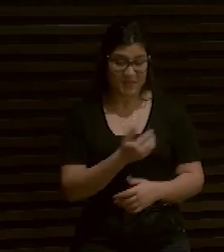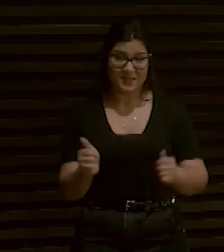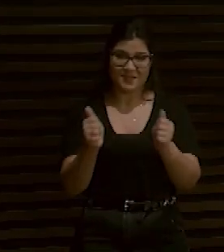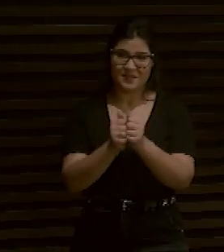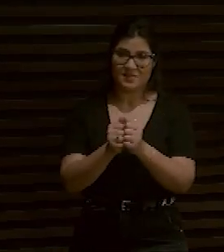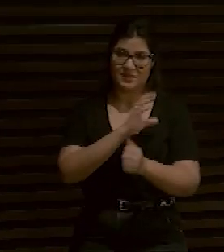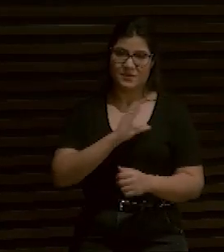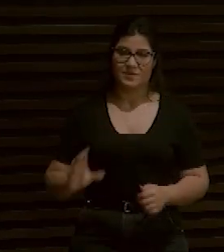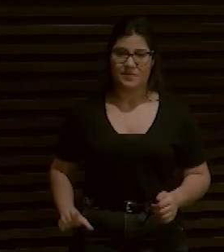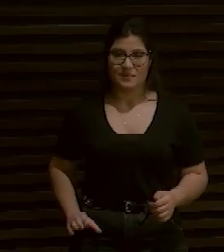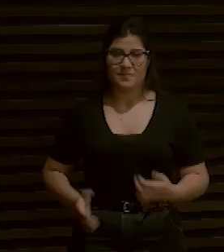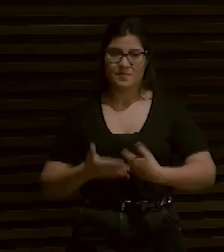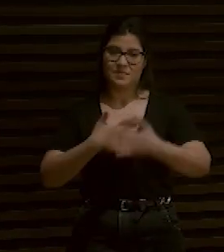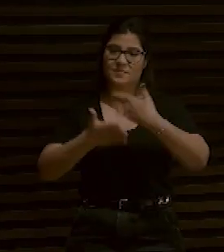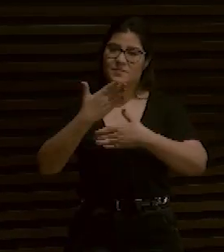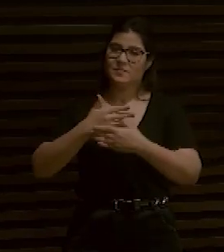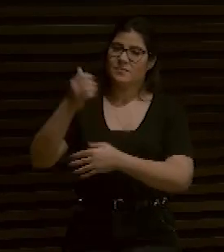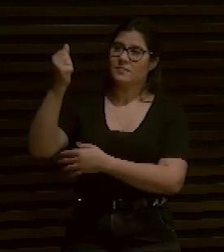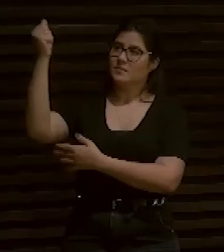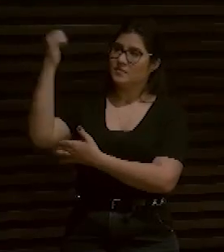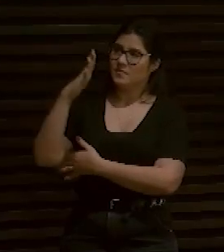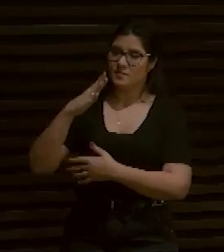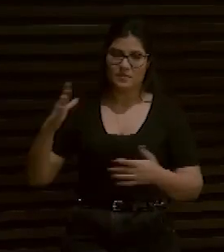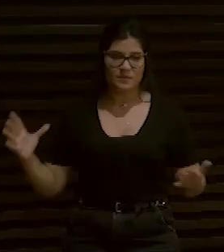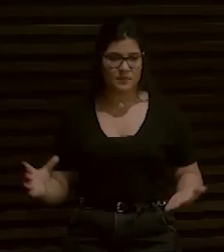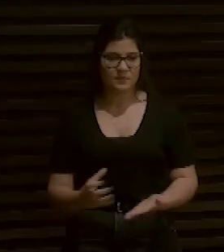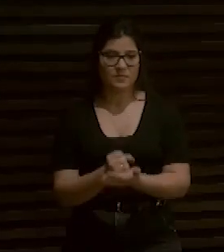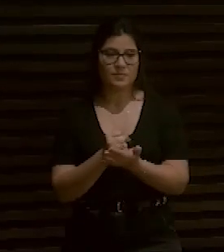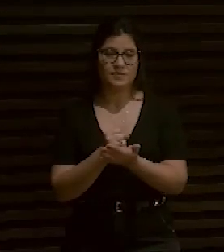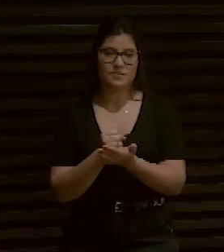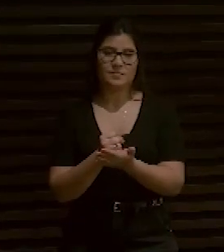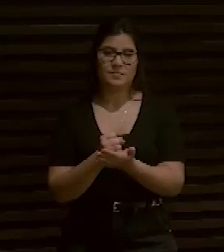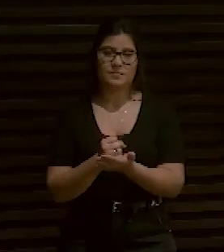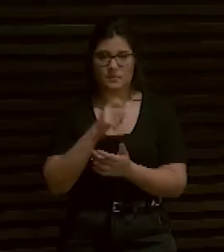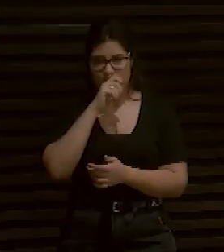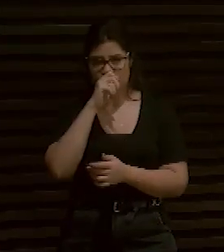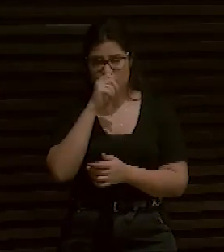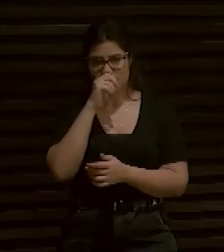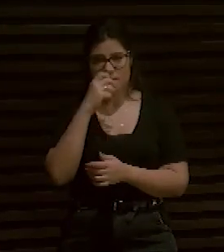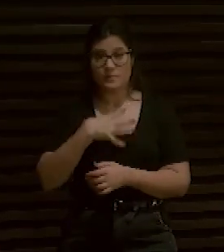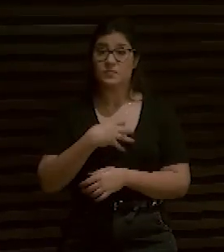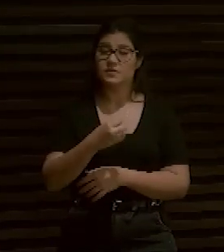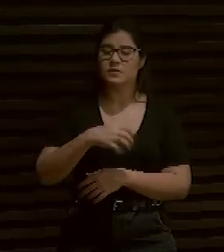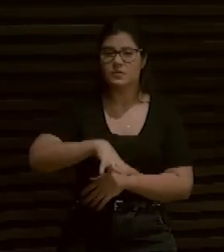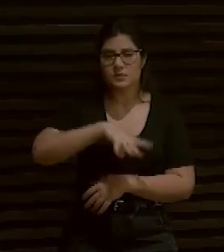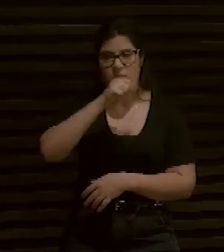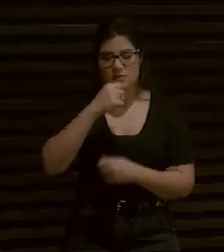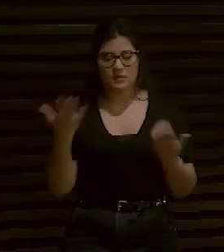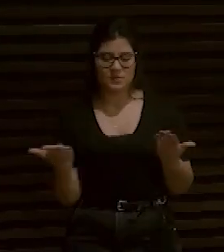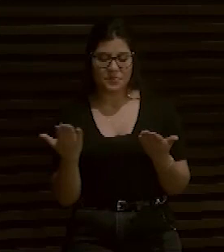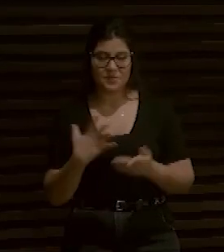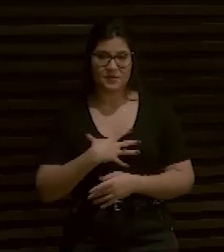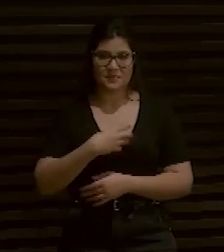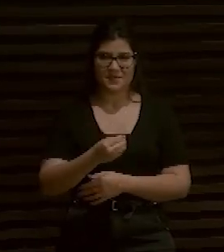juntamente com Cristo, pela graça sois salvos. De filhos da ira para filhinhos amados do